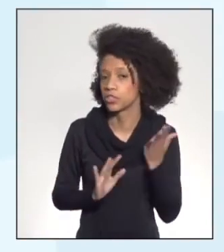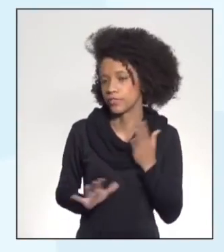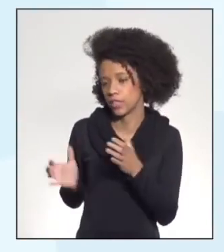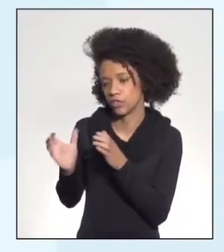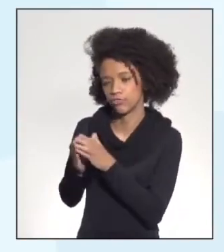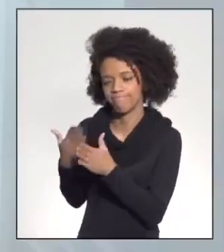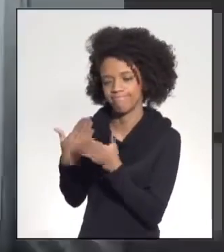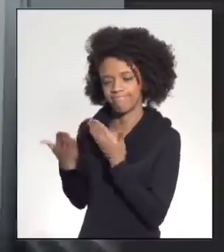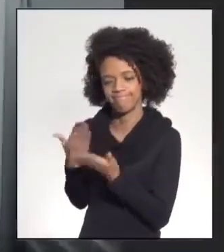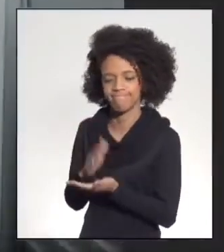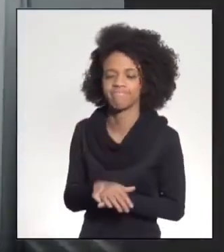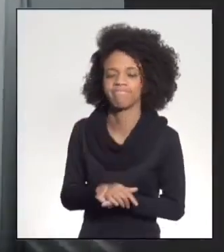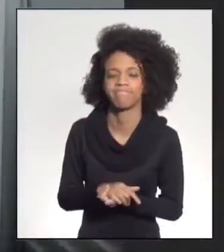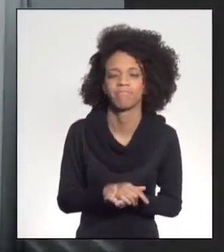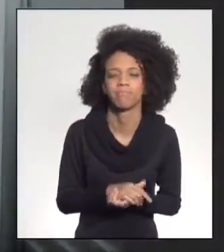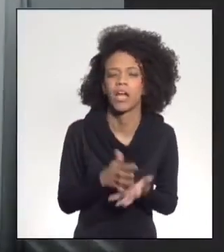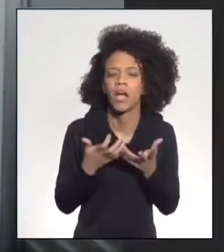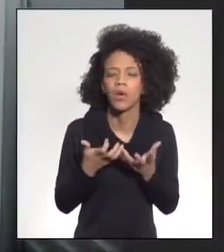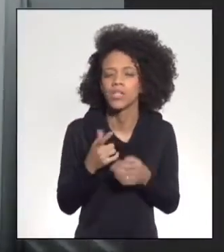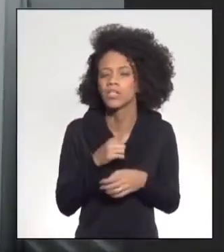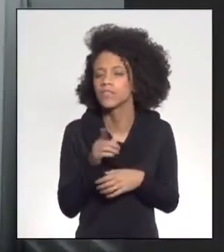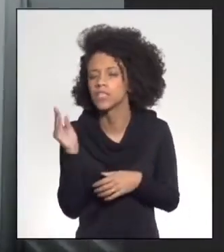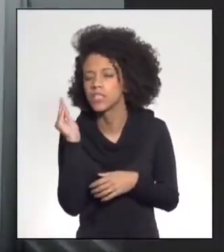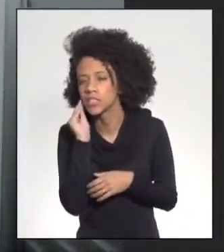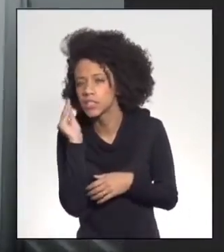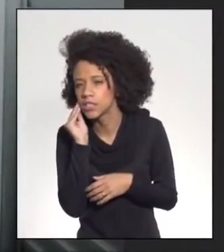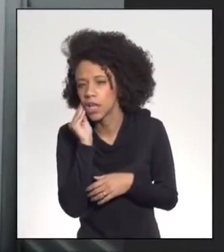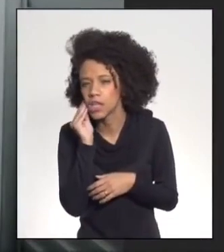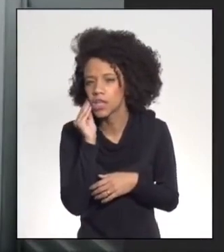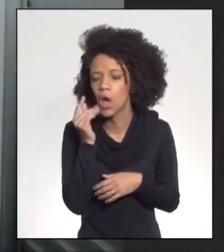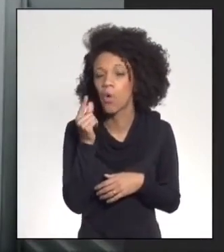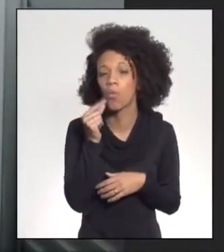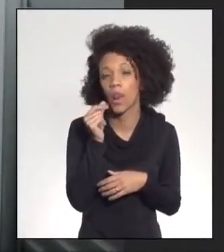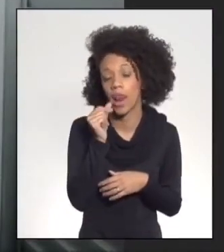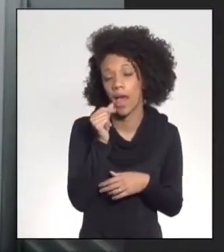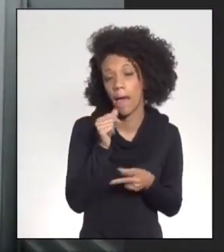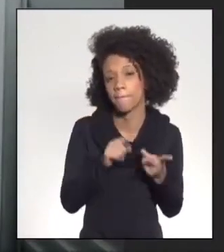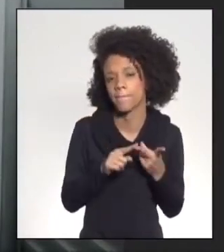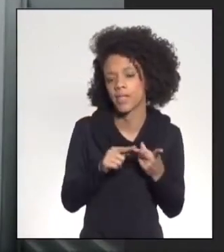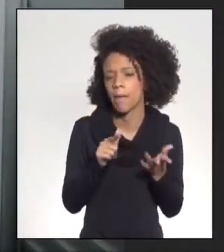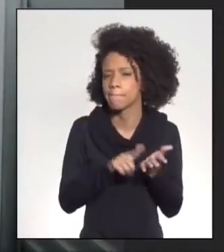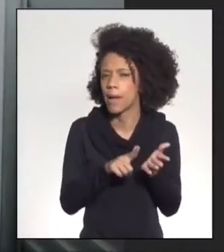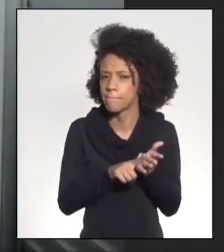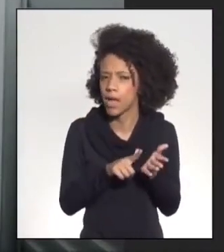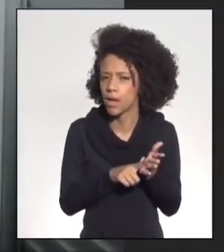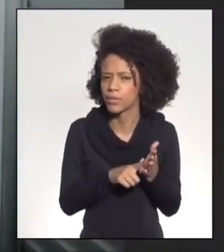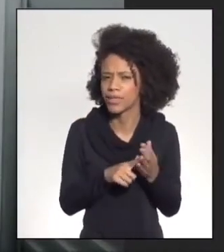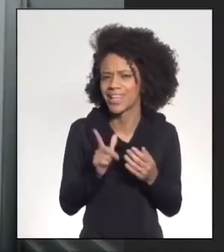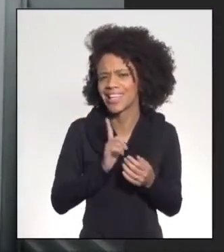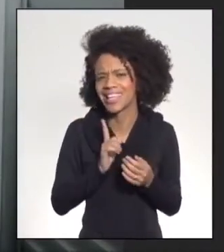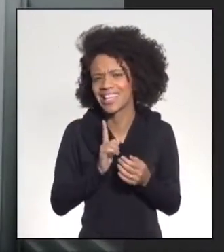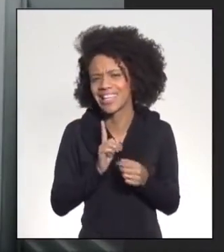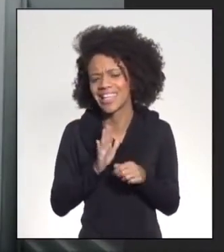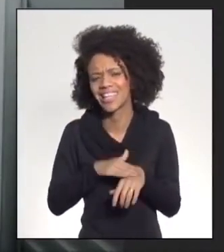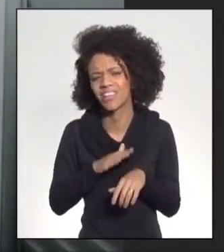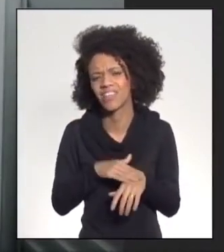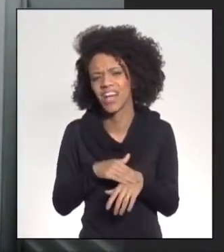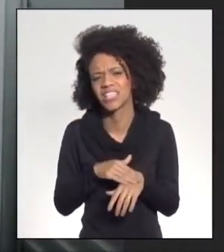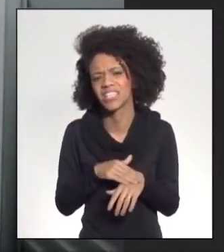chat. Eu queria que vocês tentassem, pega um lápis, pega um papel e tenta reproduzir para